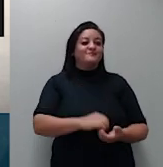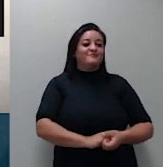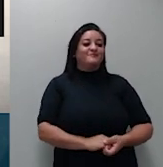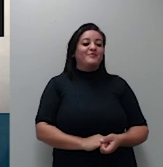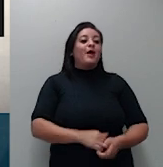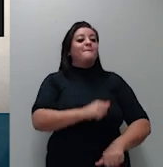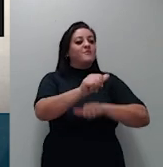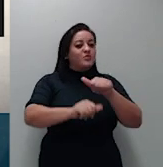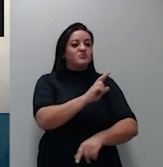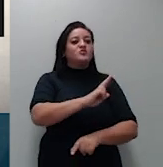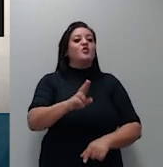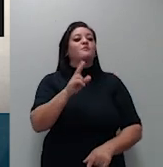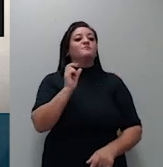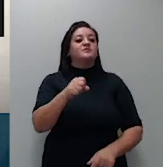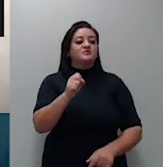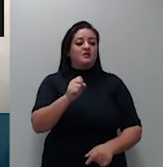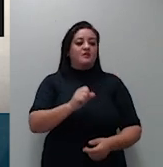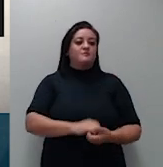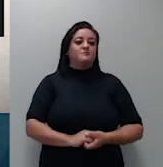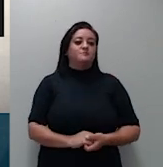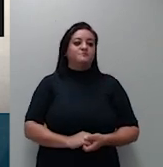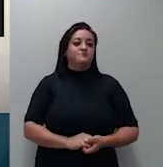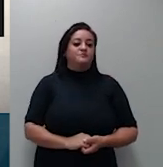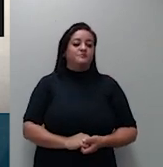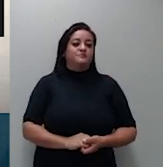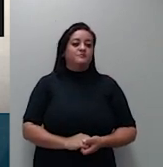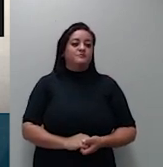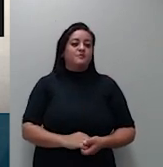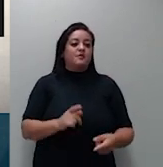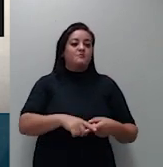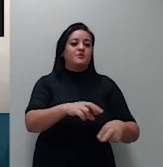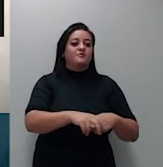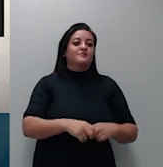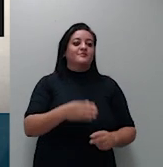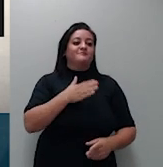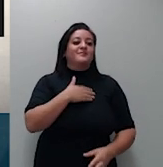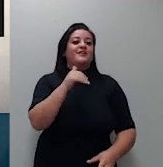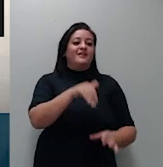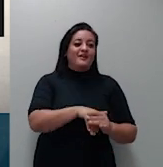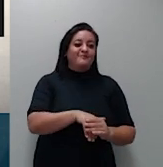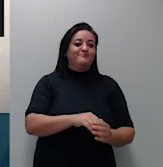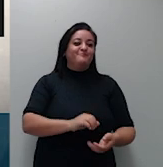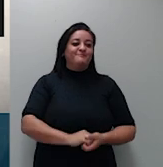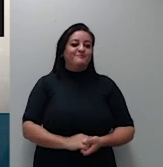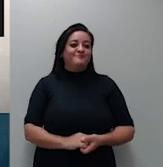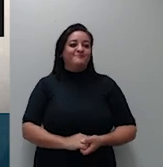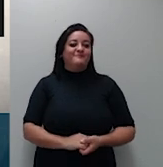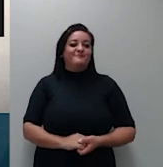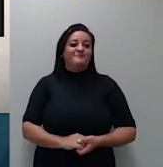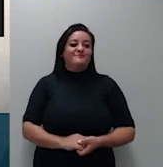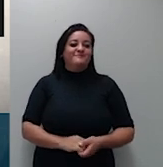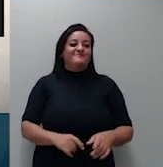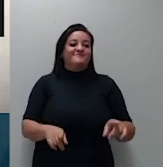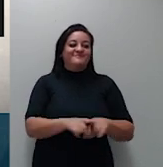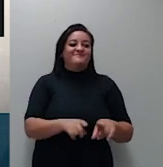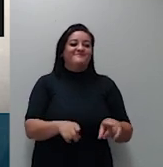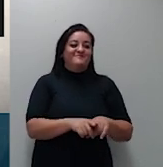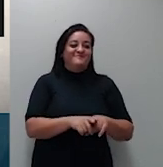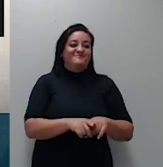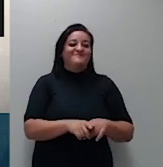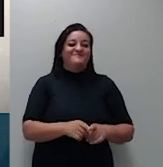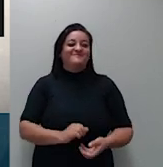do agnome filho por isso meu voto eu dou provimento ao recurso especial do pai do autor